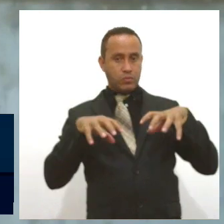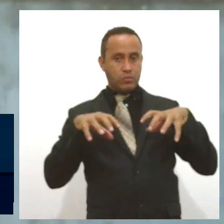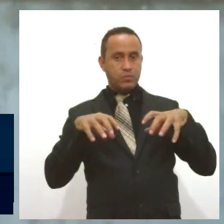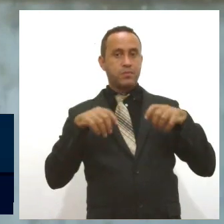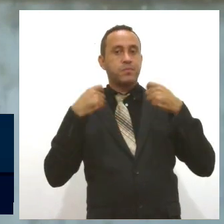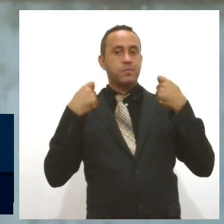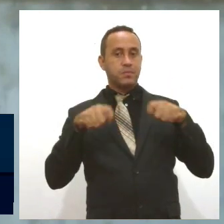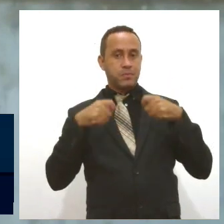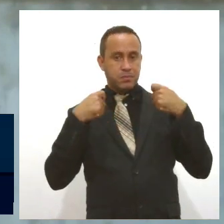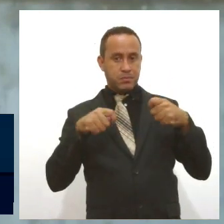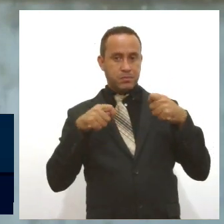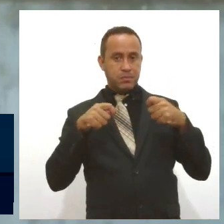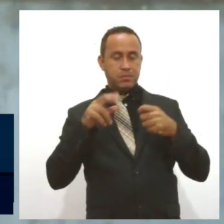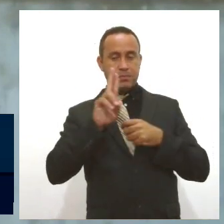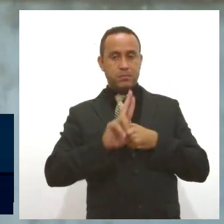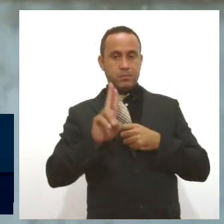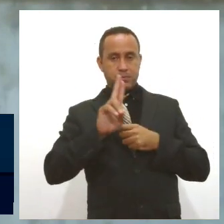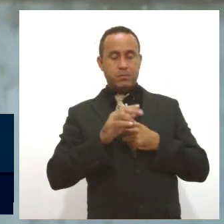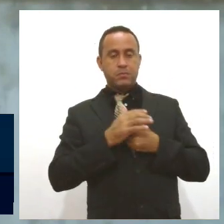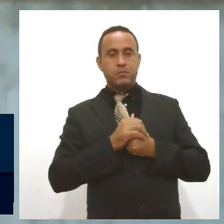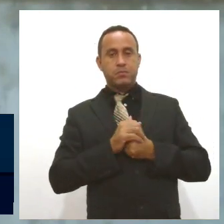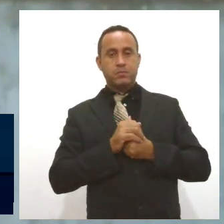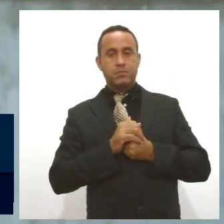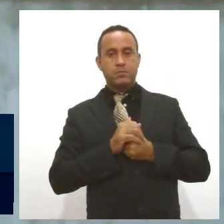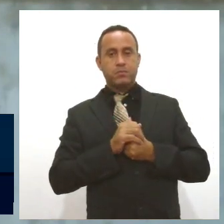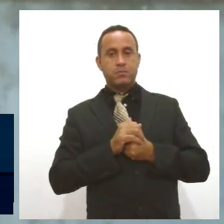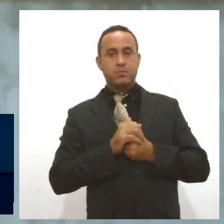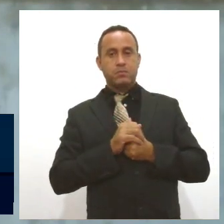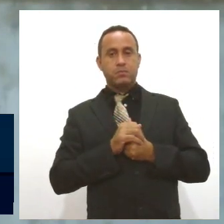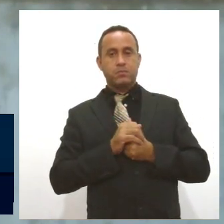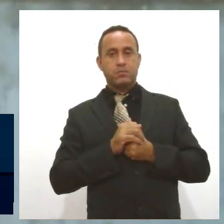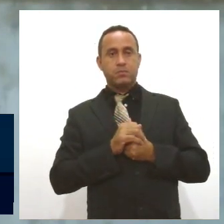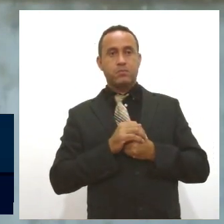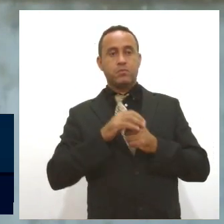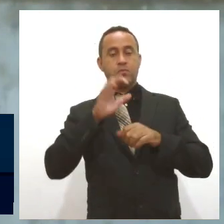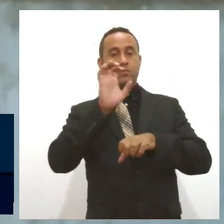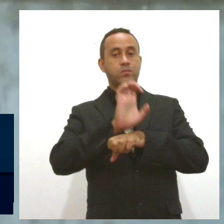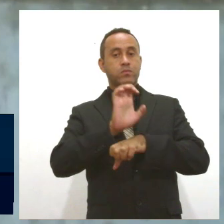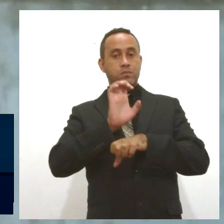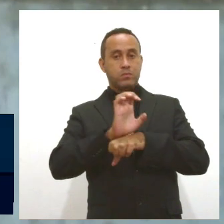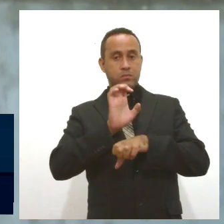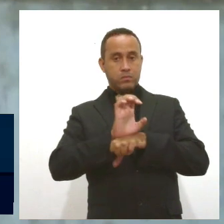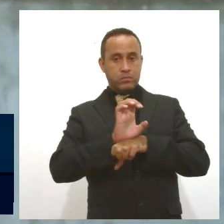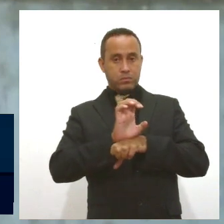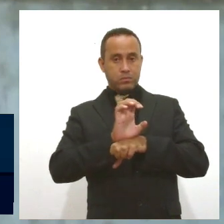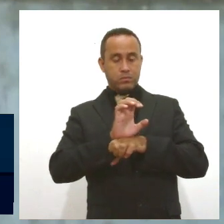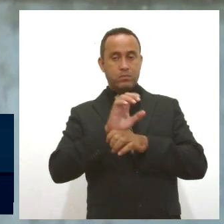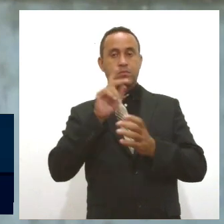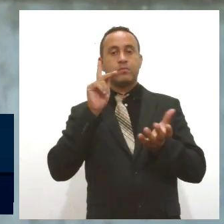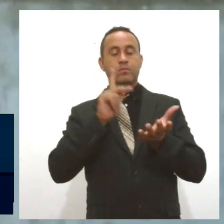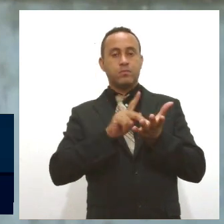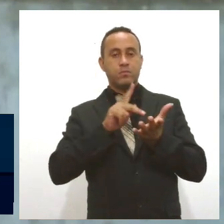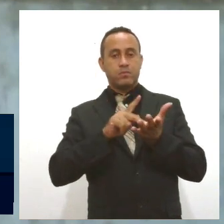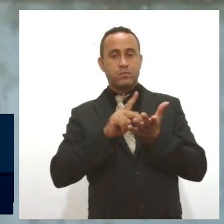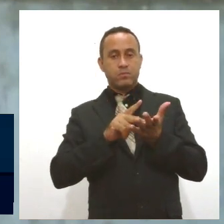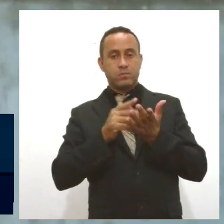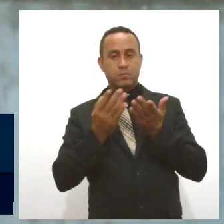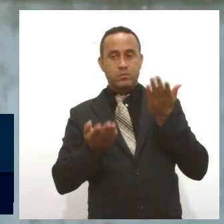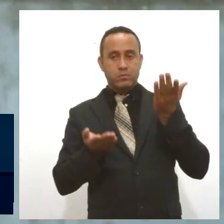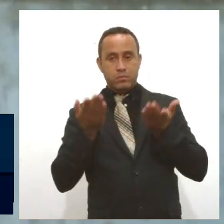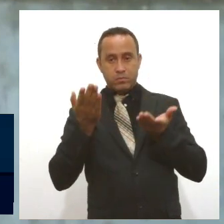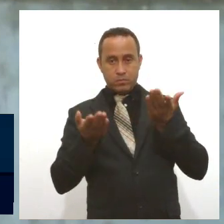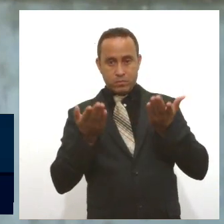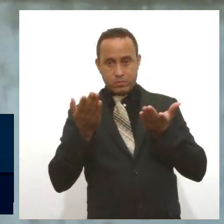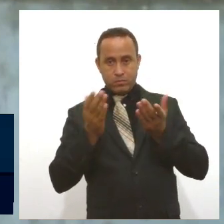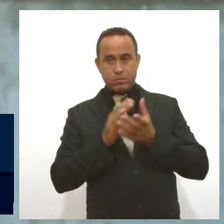gente não produz água, né? Com relação ao balanço hídrico do Estado de Sergipe, essa assertiva é verdadeira. Nosso balanço hídrico, se a